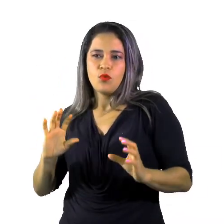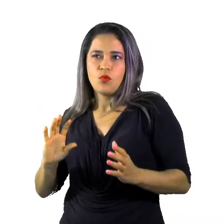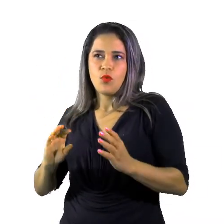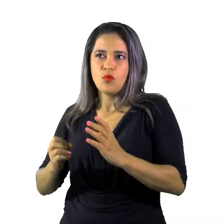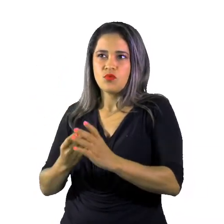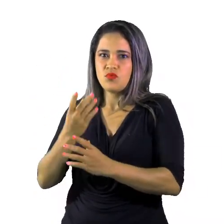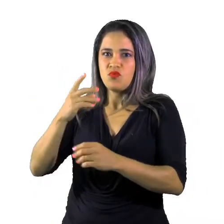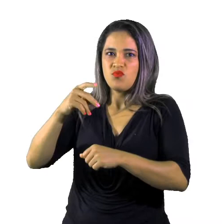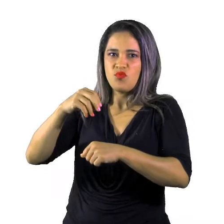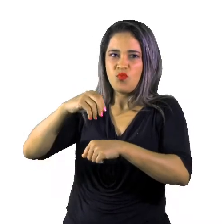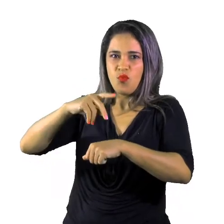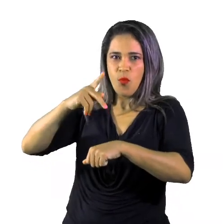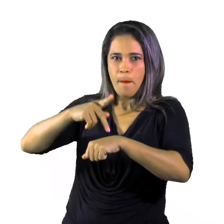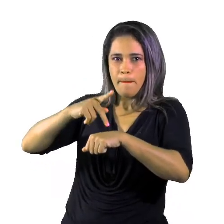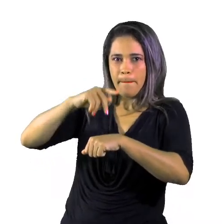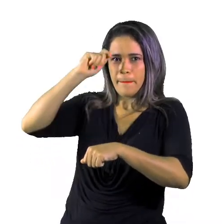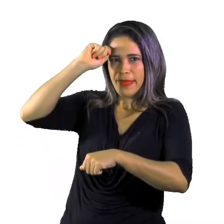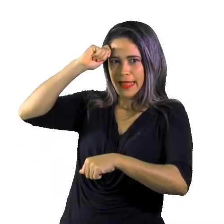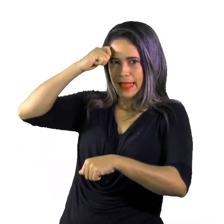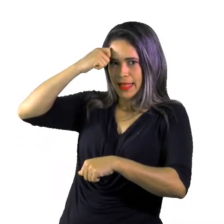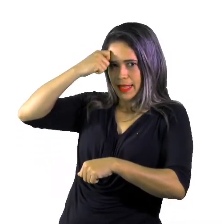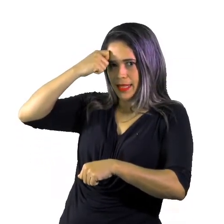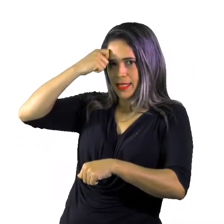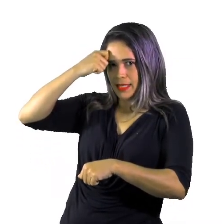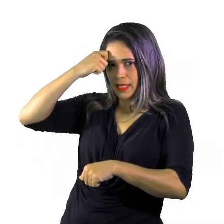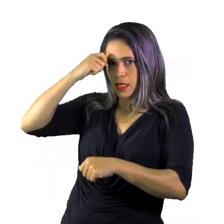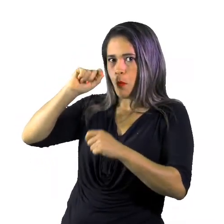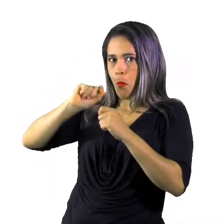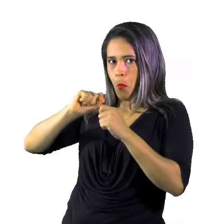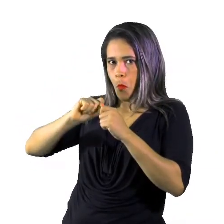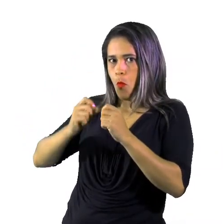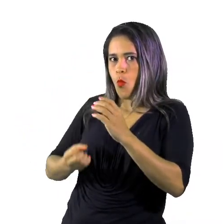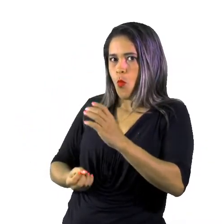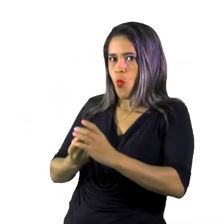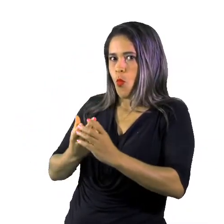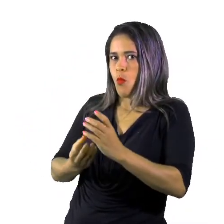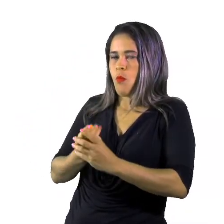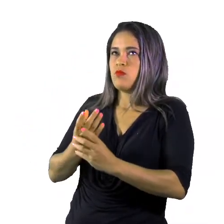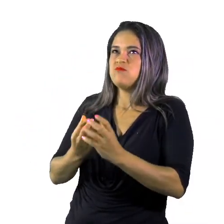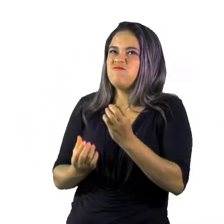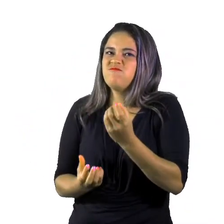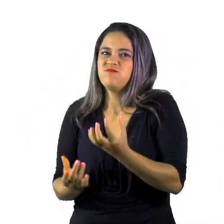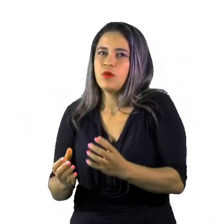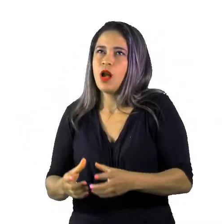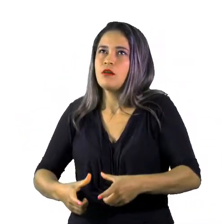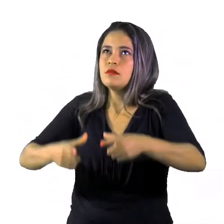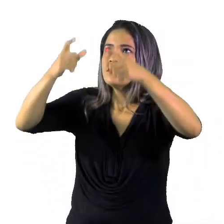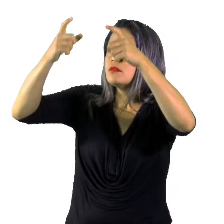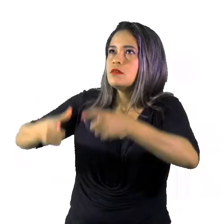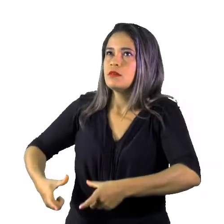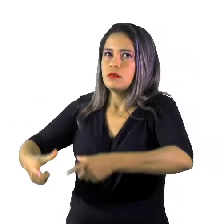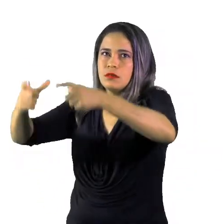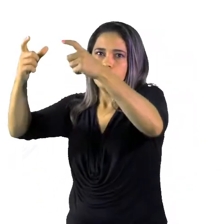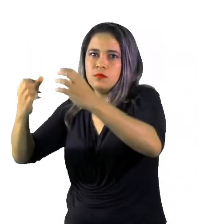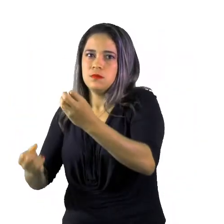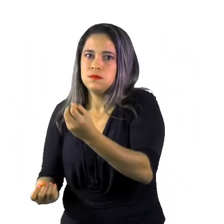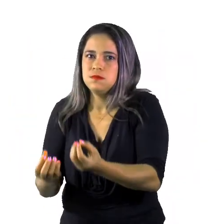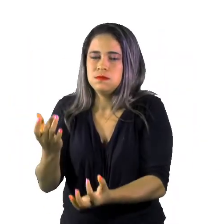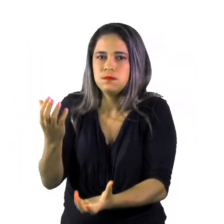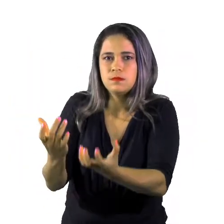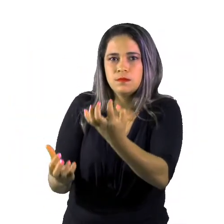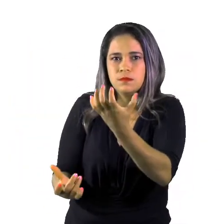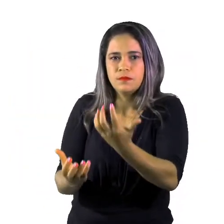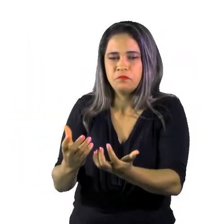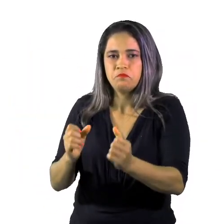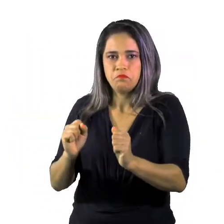carvão mineral, pôde-se fabricar o que? As caldeiras. E a partir das caldeiras, pôde-se